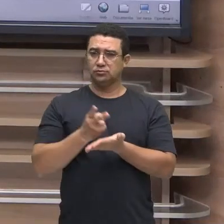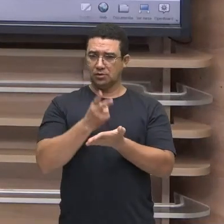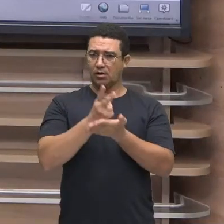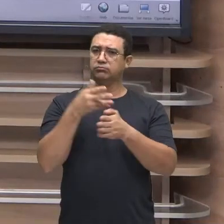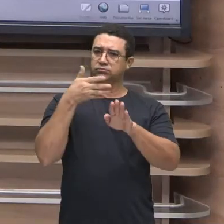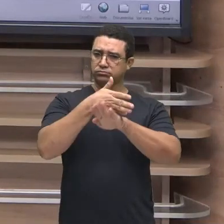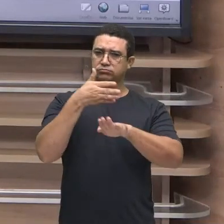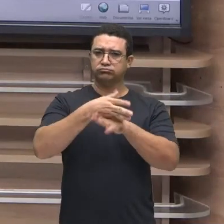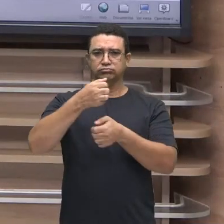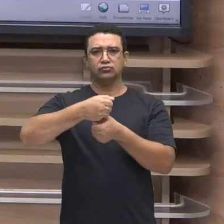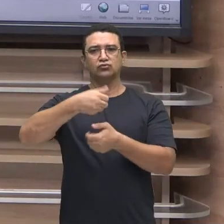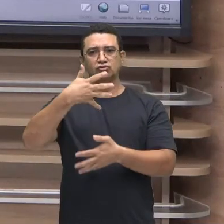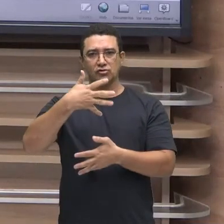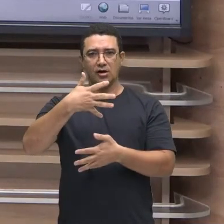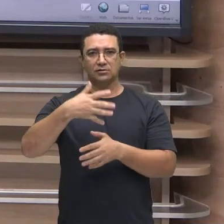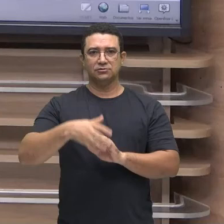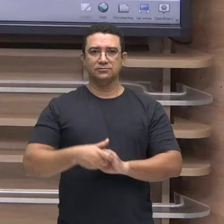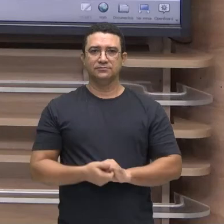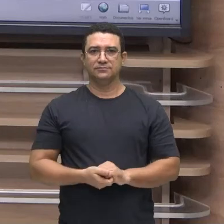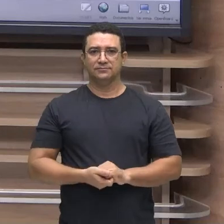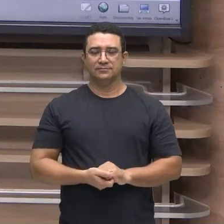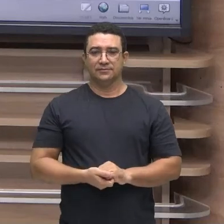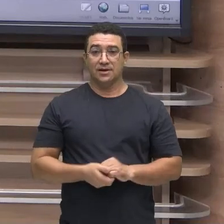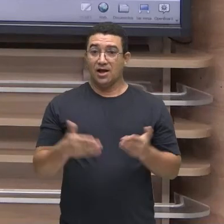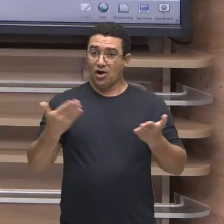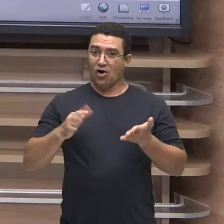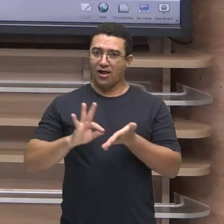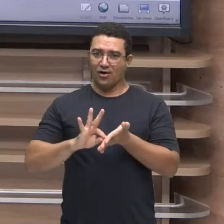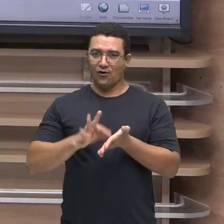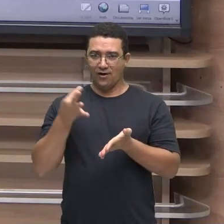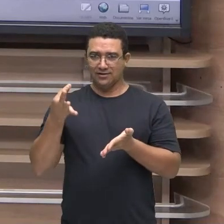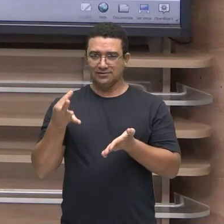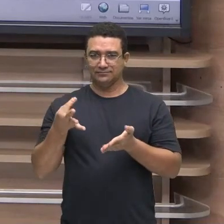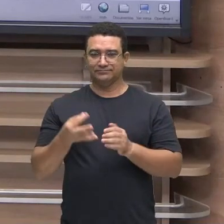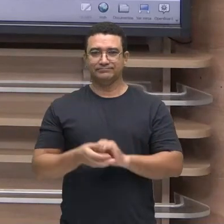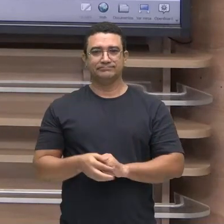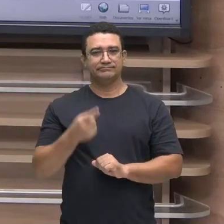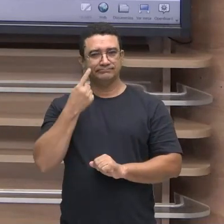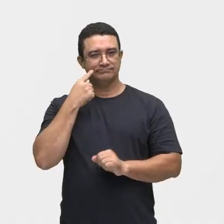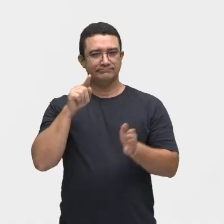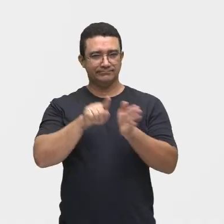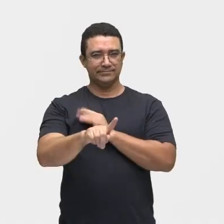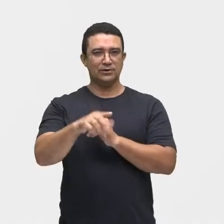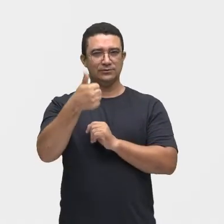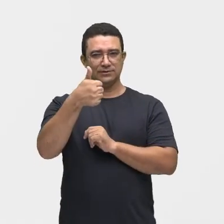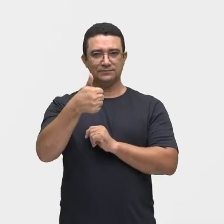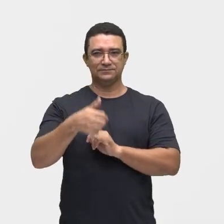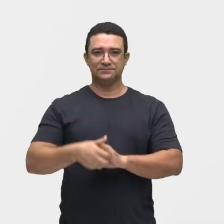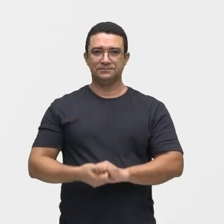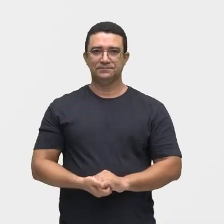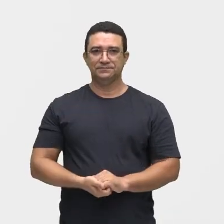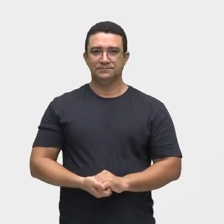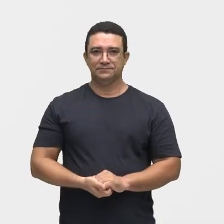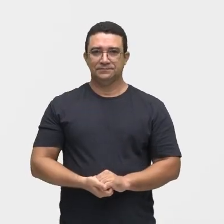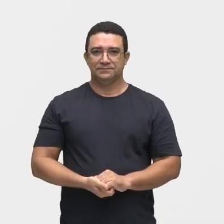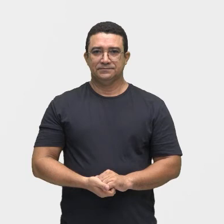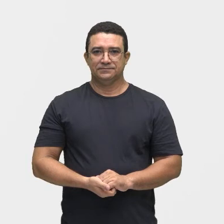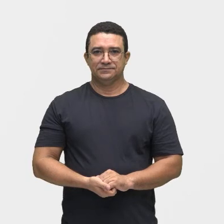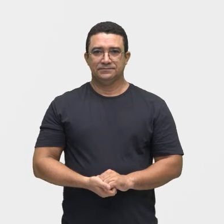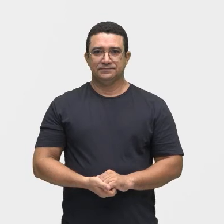no nosso chat, que a gente vai para as correções. Então, vamos lá para a questão de número 1, né? A gente vai